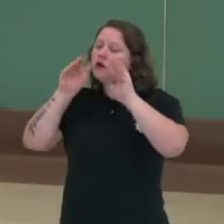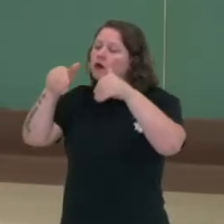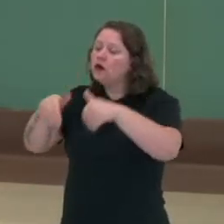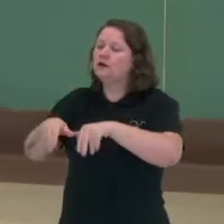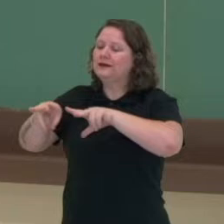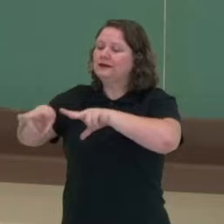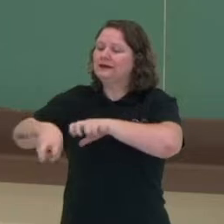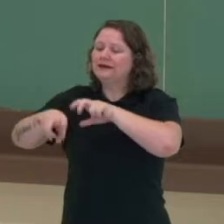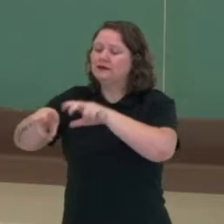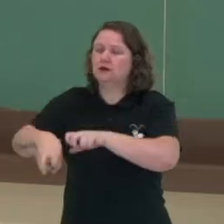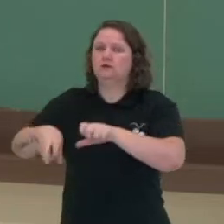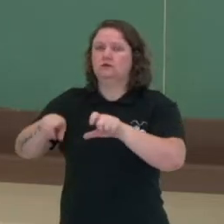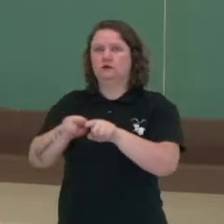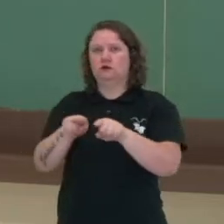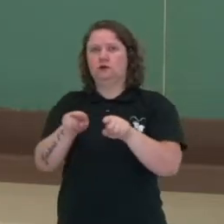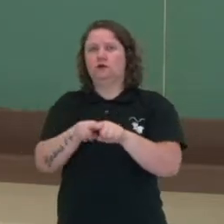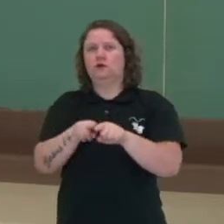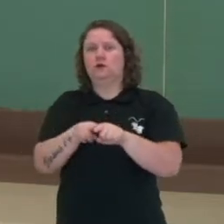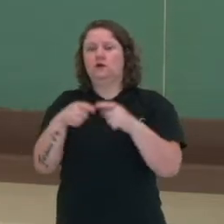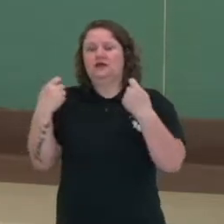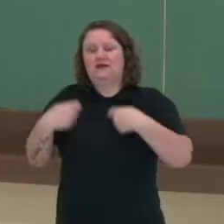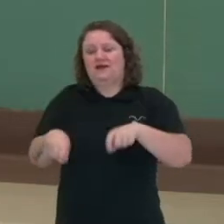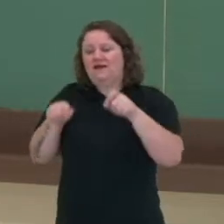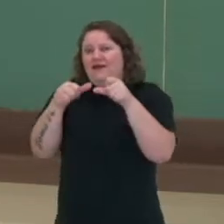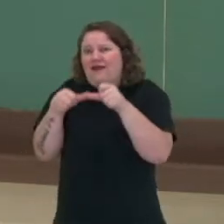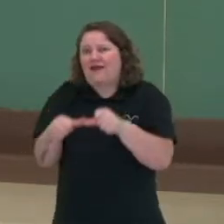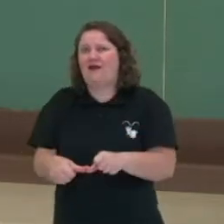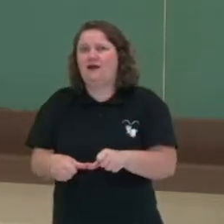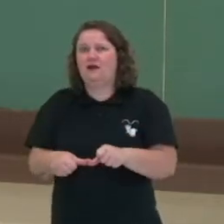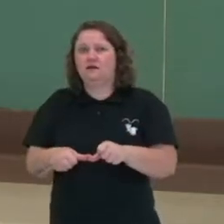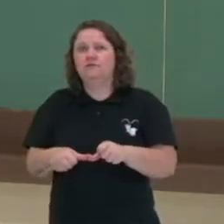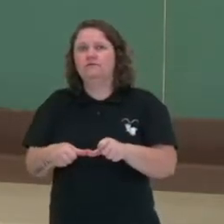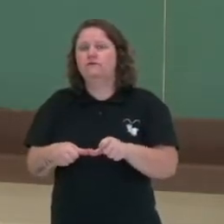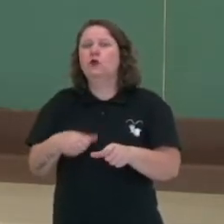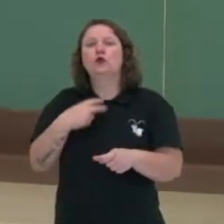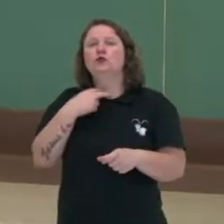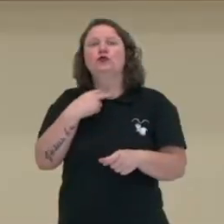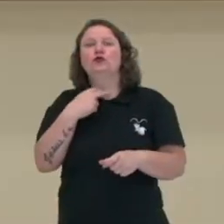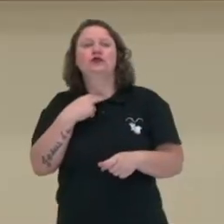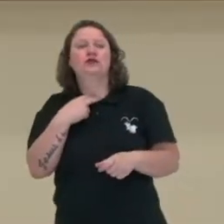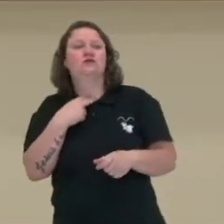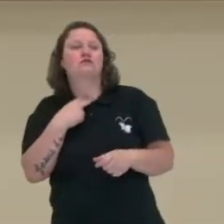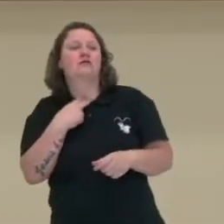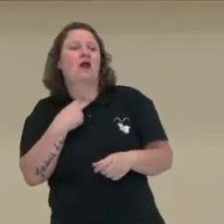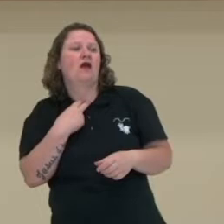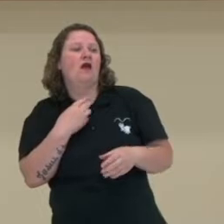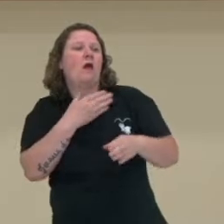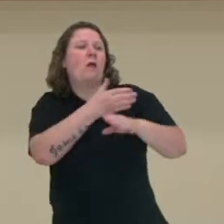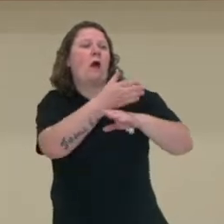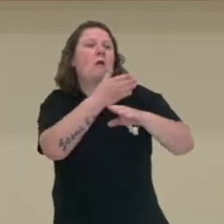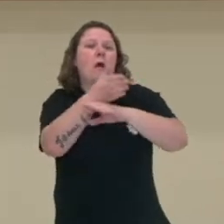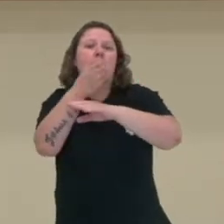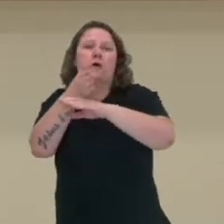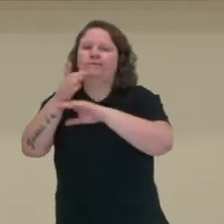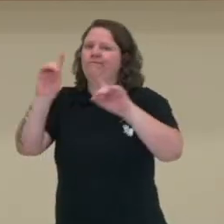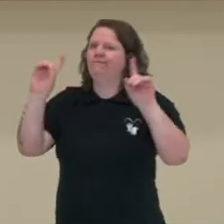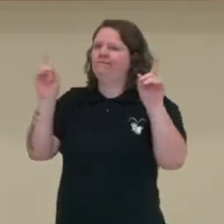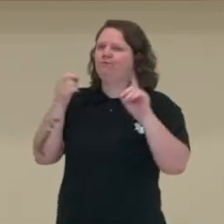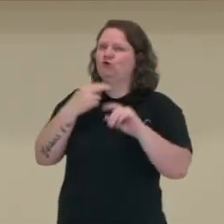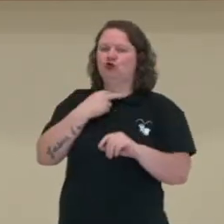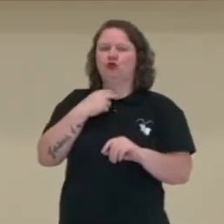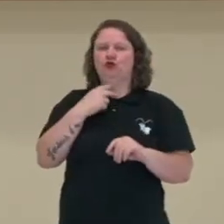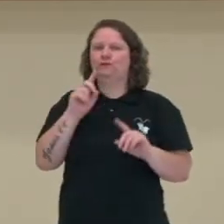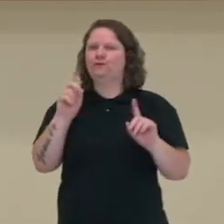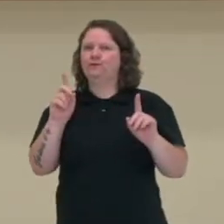eram trabalhadores livres com seus pedaços de terras, e não deixou de existir. No entanto, em menor